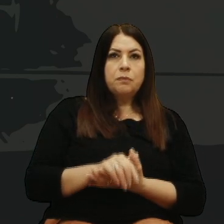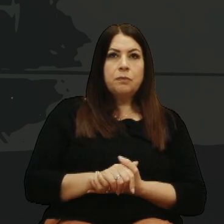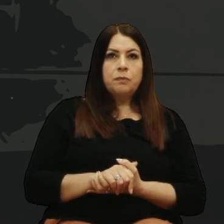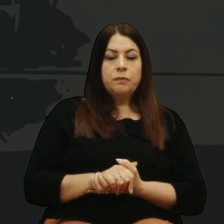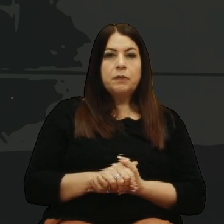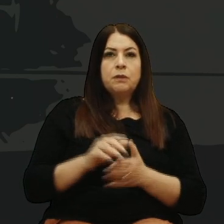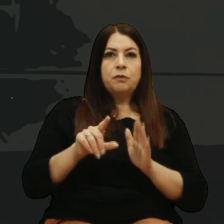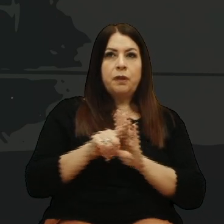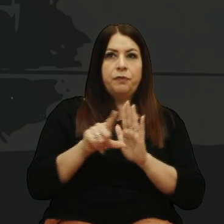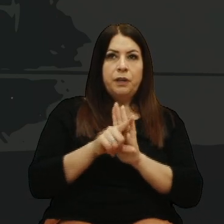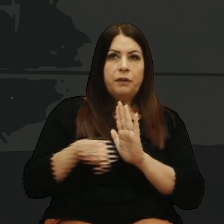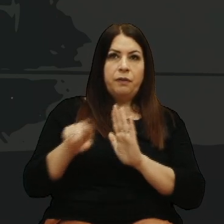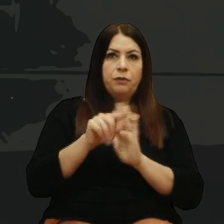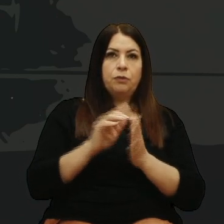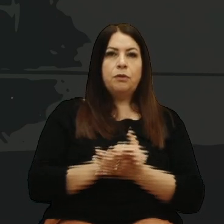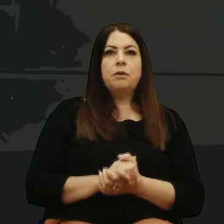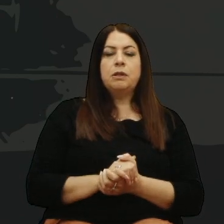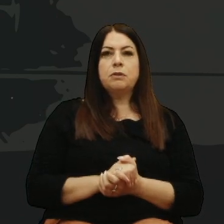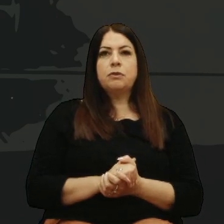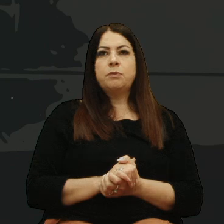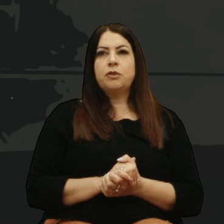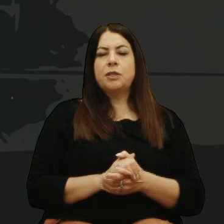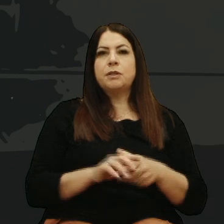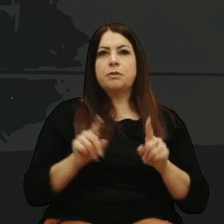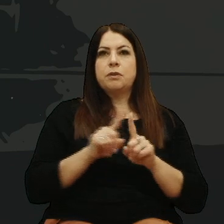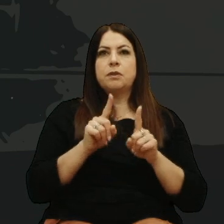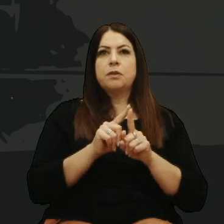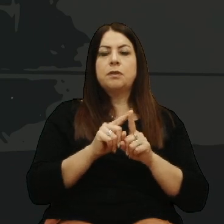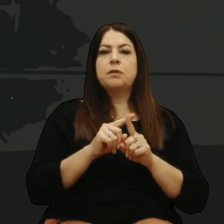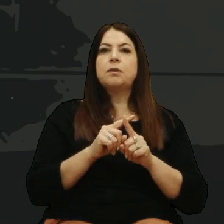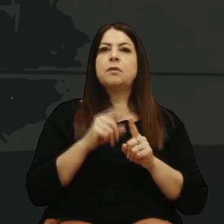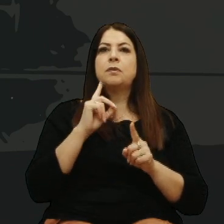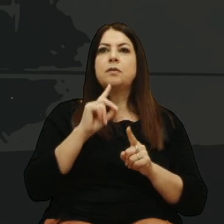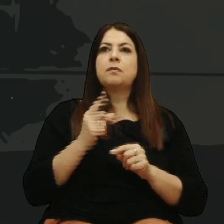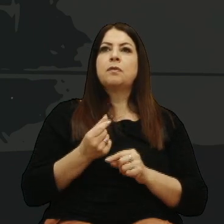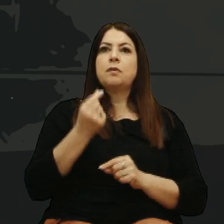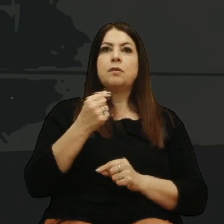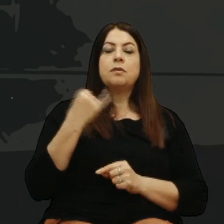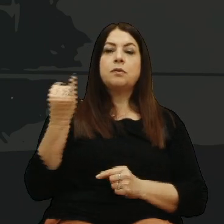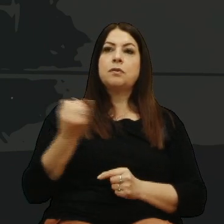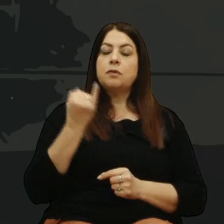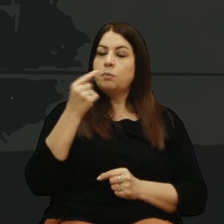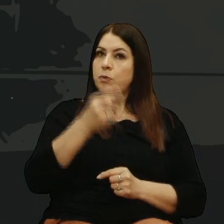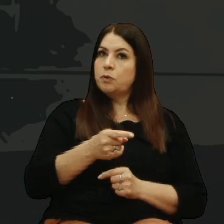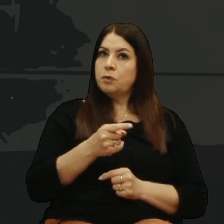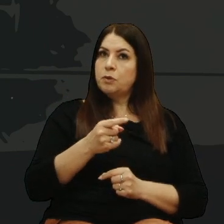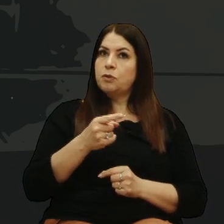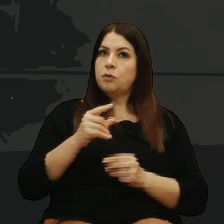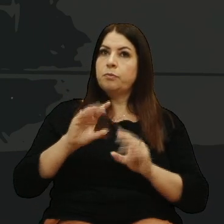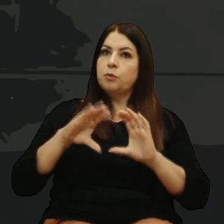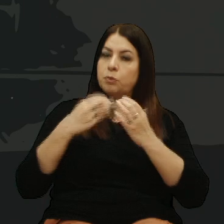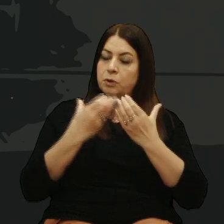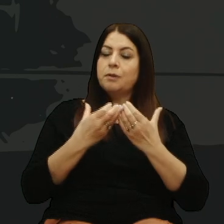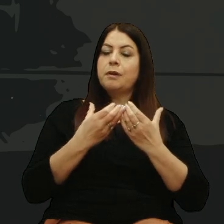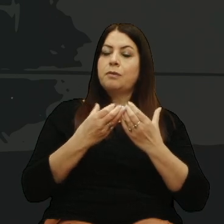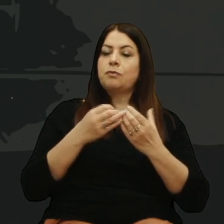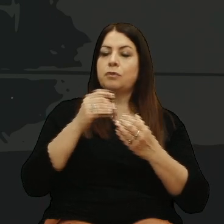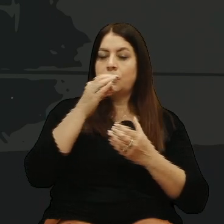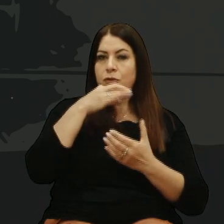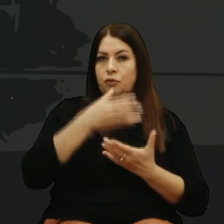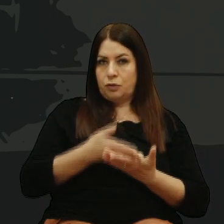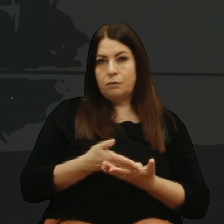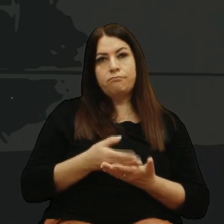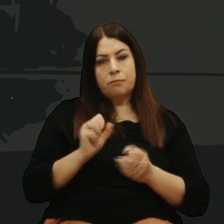essa lei, do qual irá agregar valores extremamente significativos para a nossa comunidade caxiense.